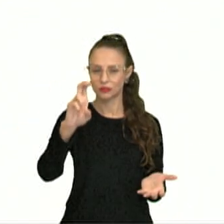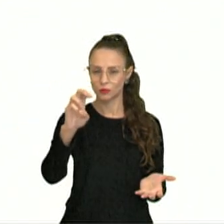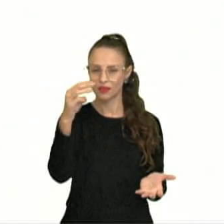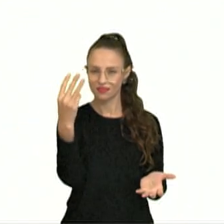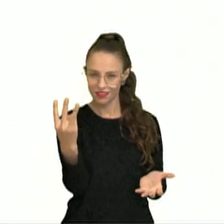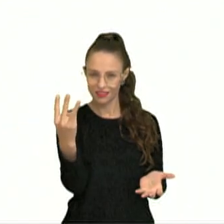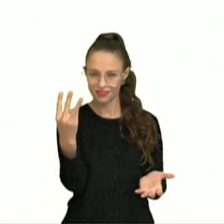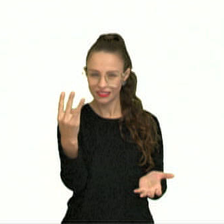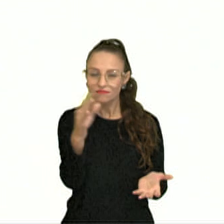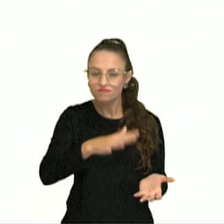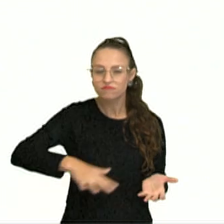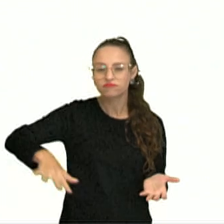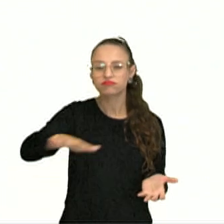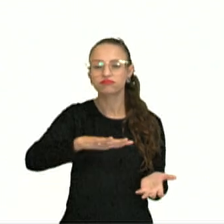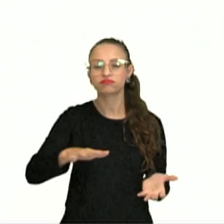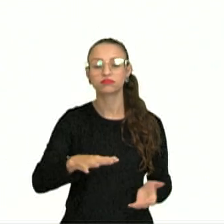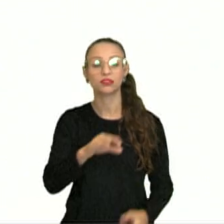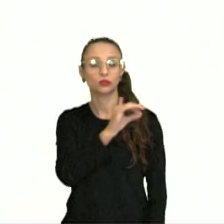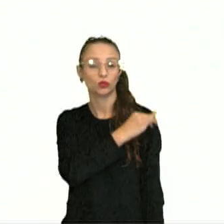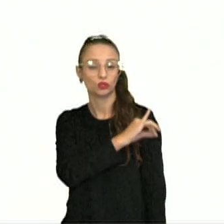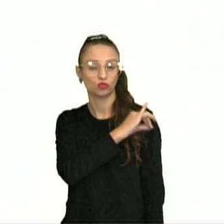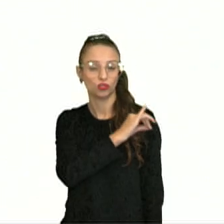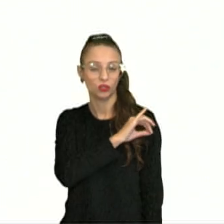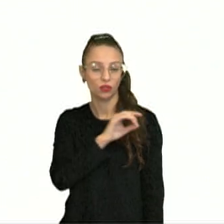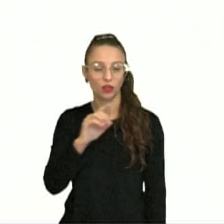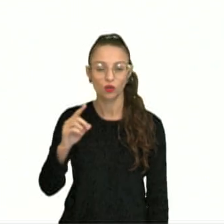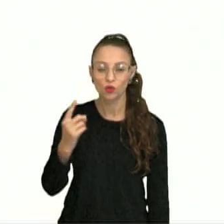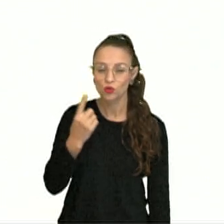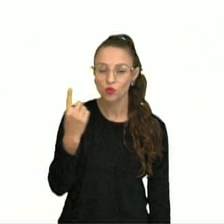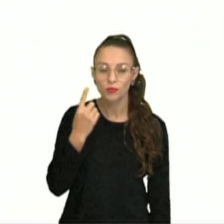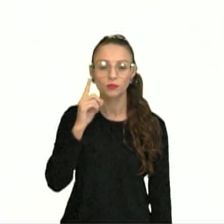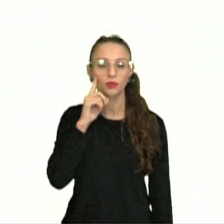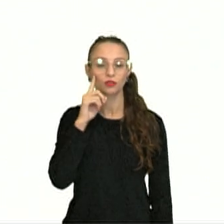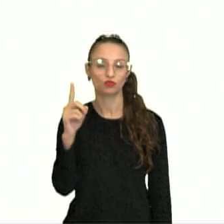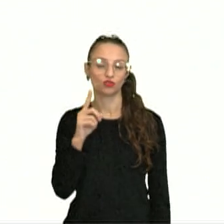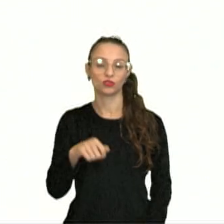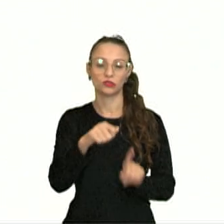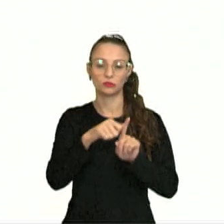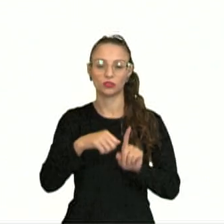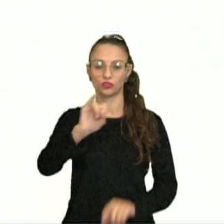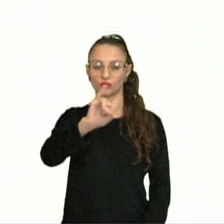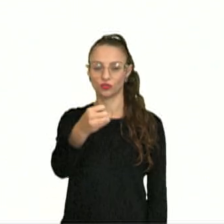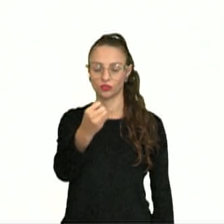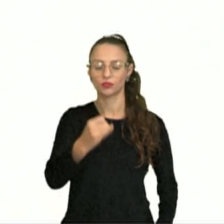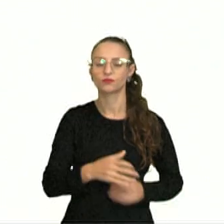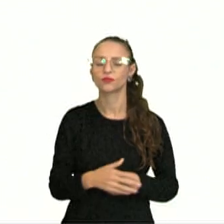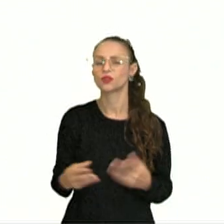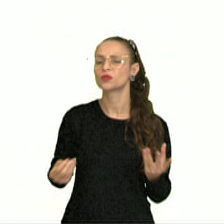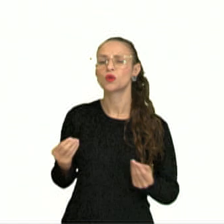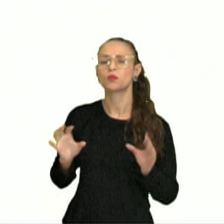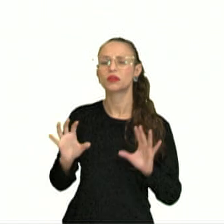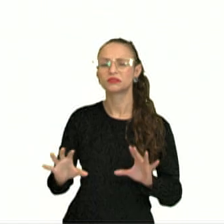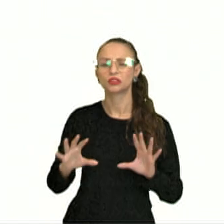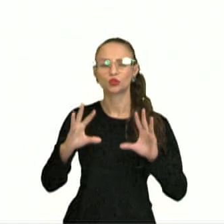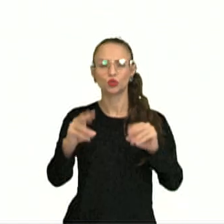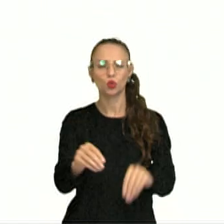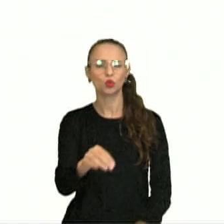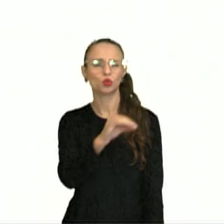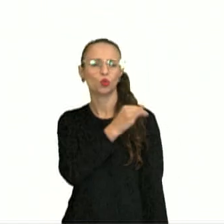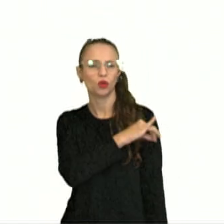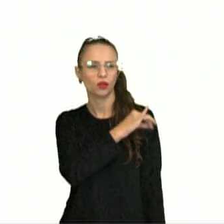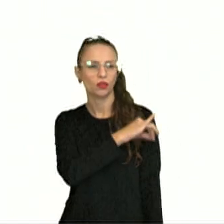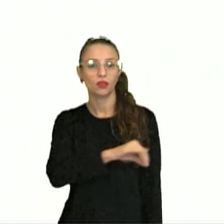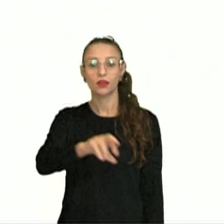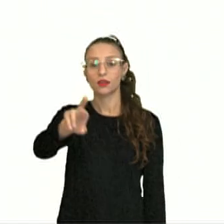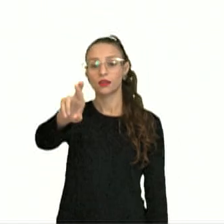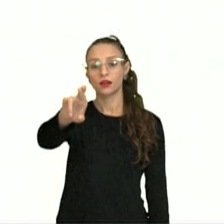Rio no primeiro dia do ano. Certo? Como assim, professor? Em todo o Rio. Vocês perceberam que Rio está